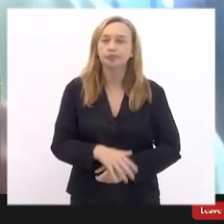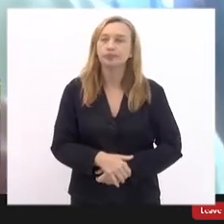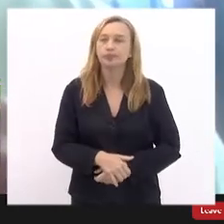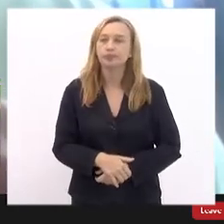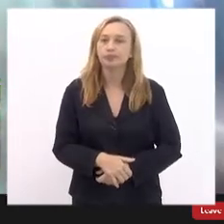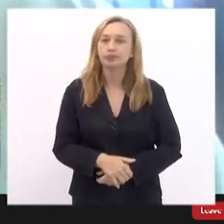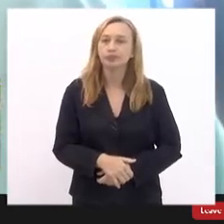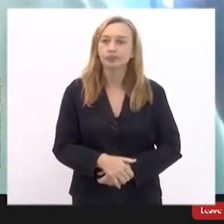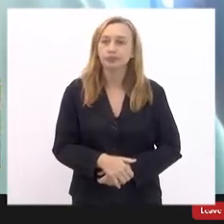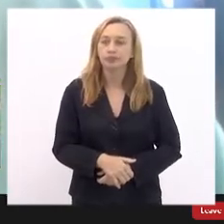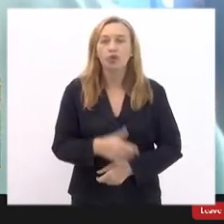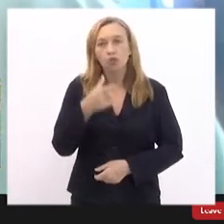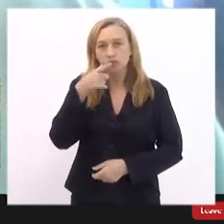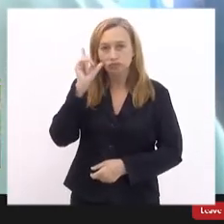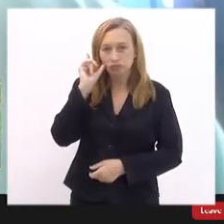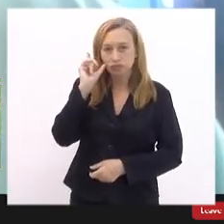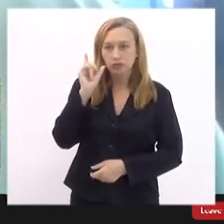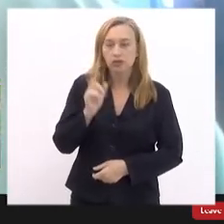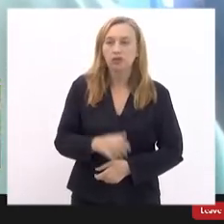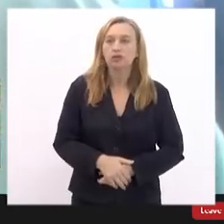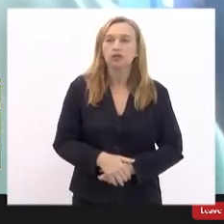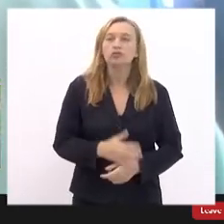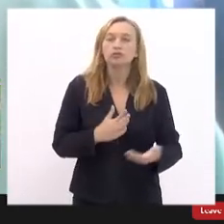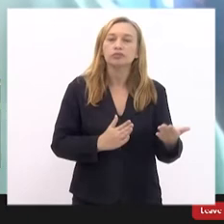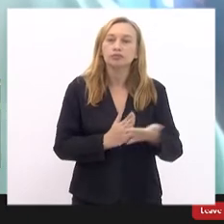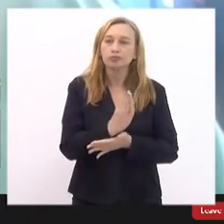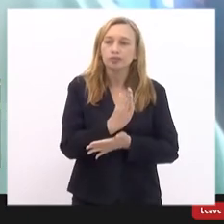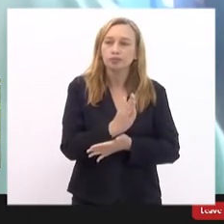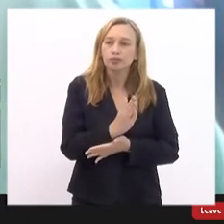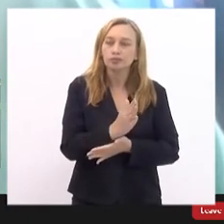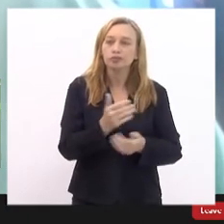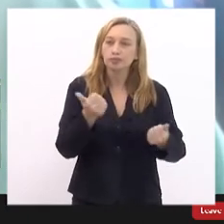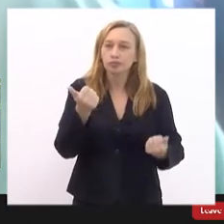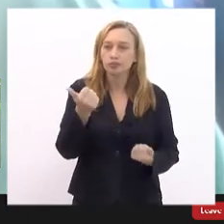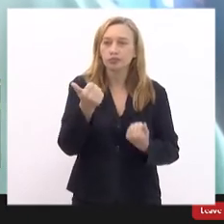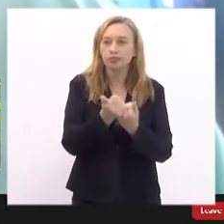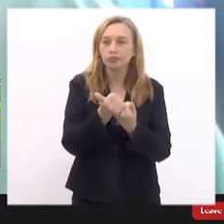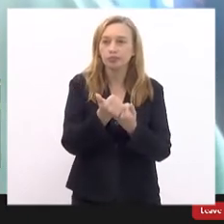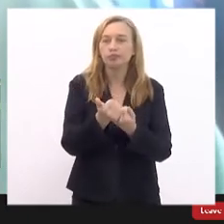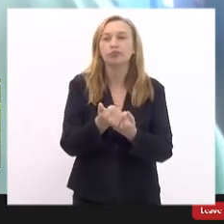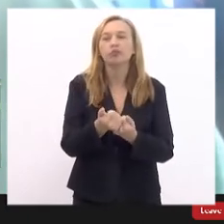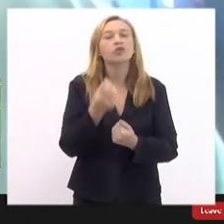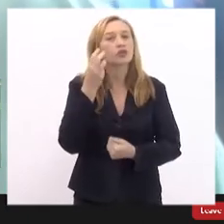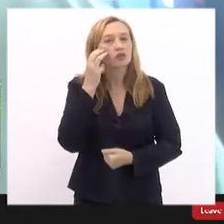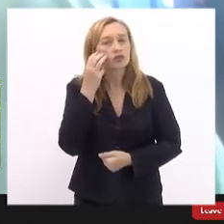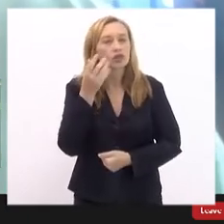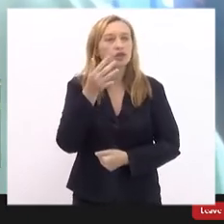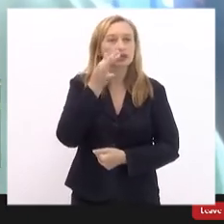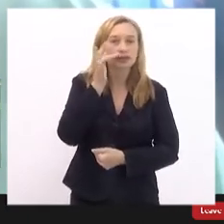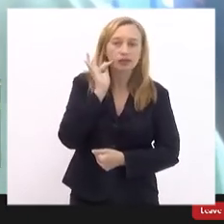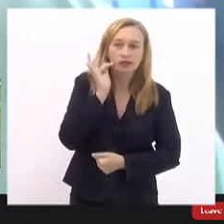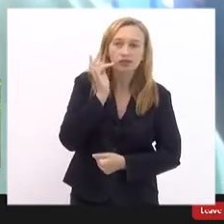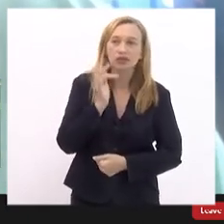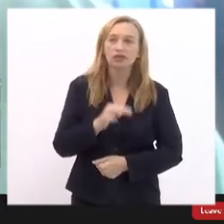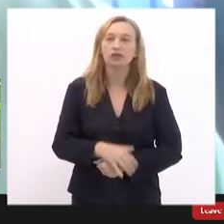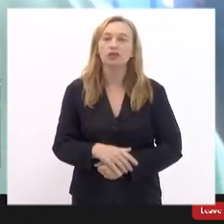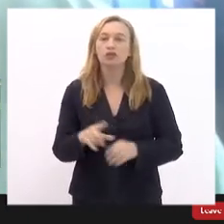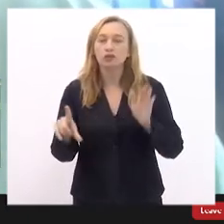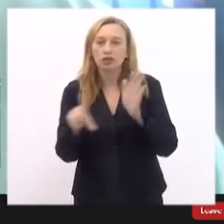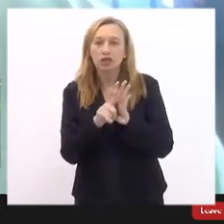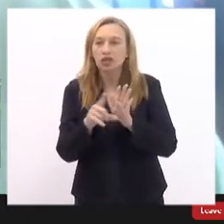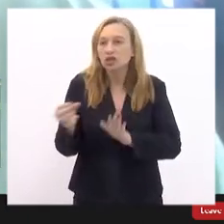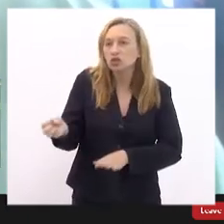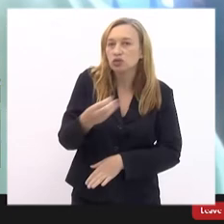que ontem nós aprovamos, com apoio do Valdec, do Serafine, uma lei